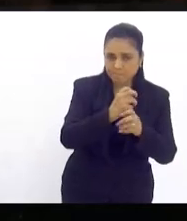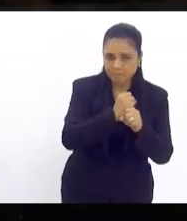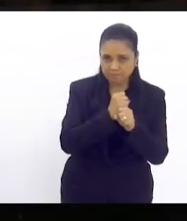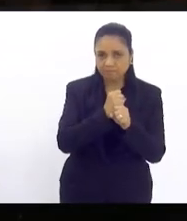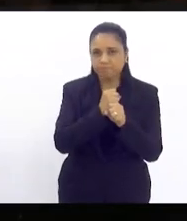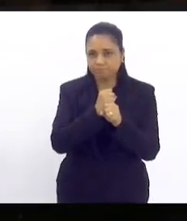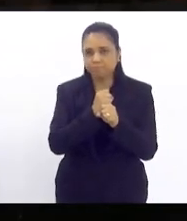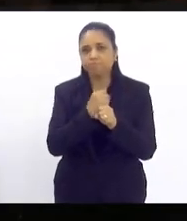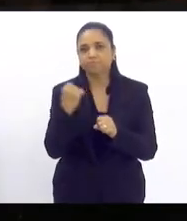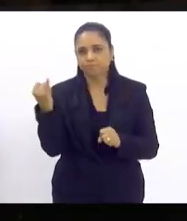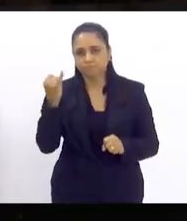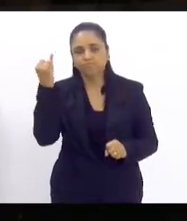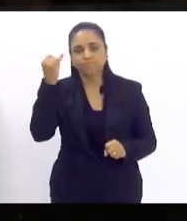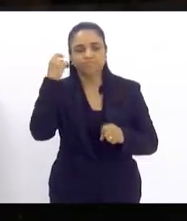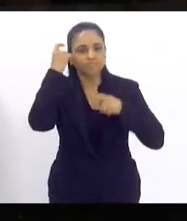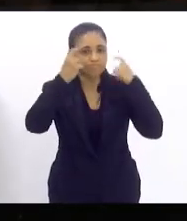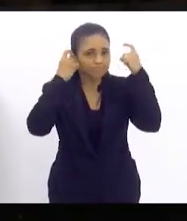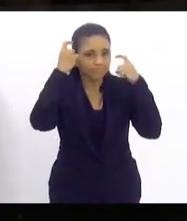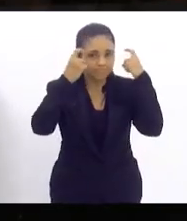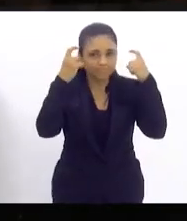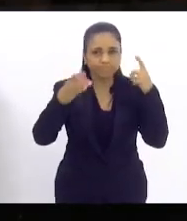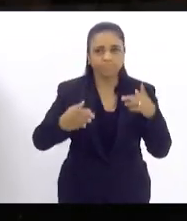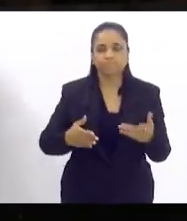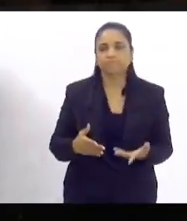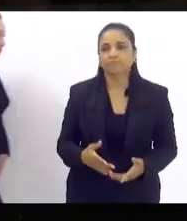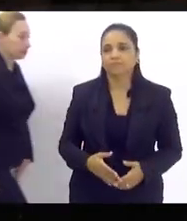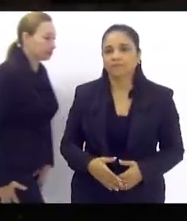situação muito preocupante e calamitosa.